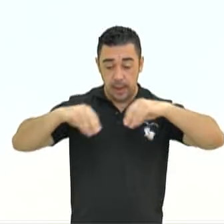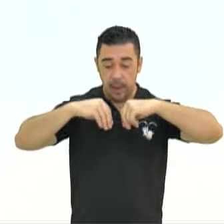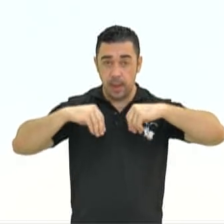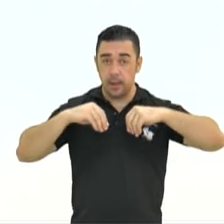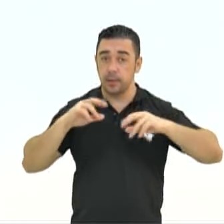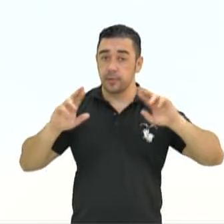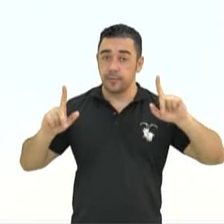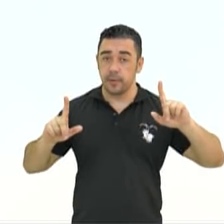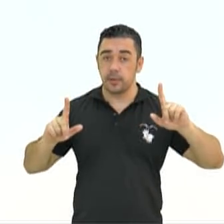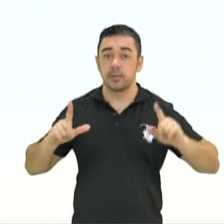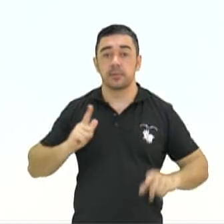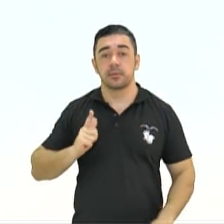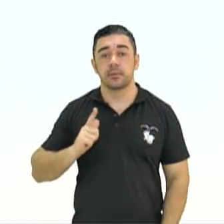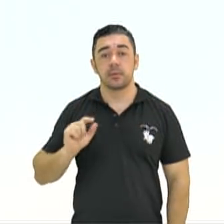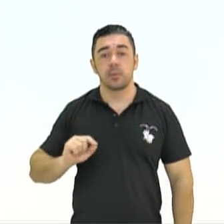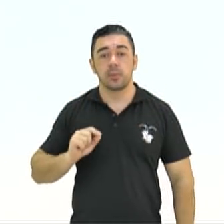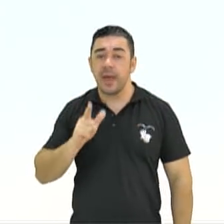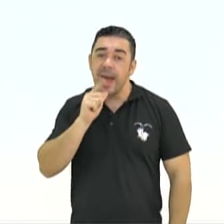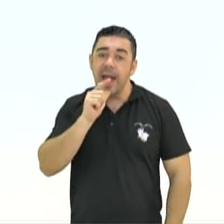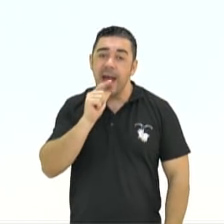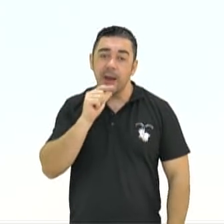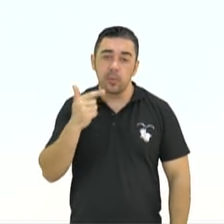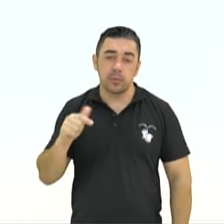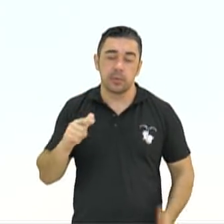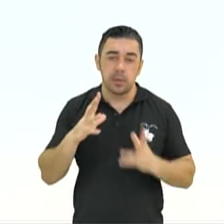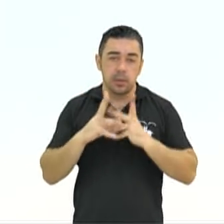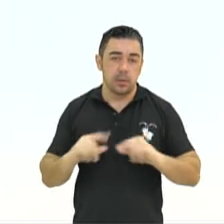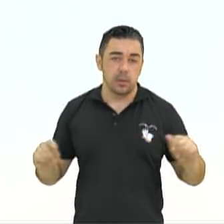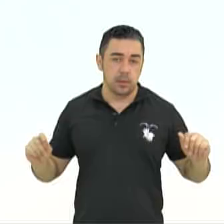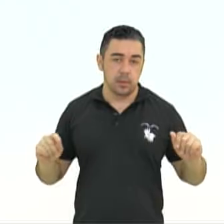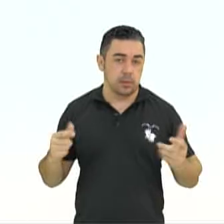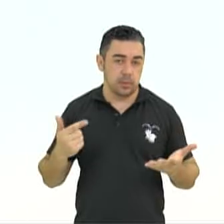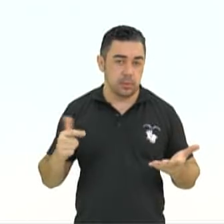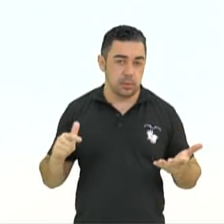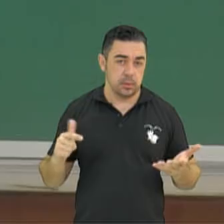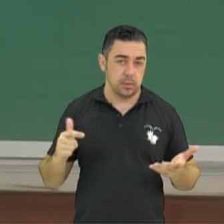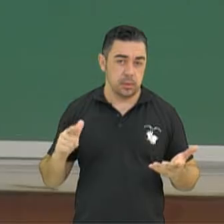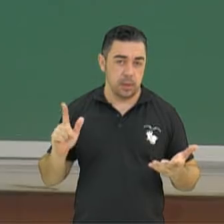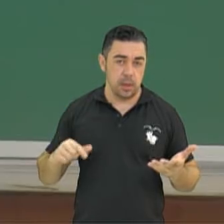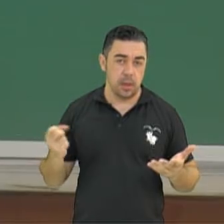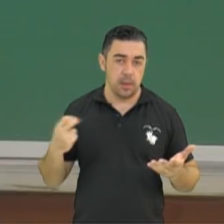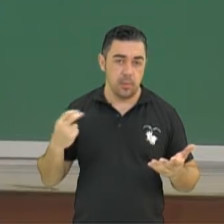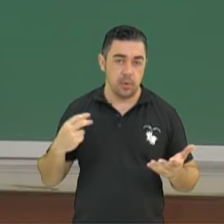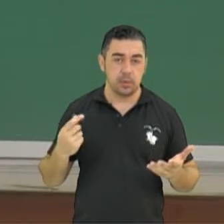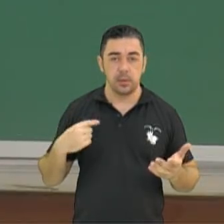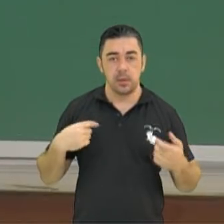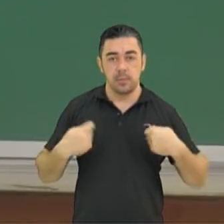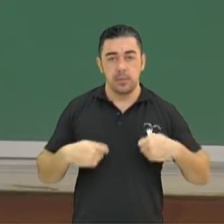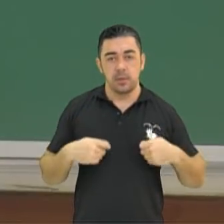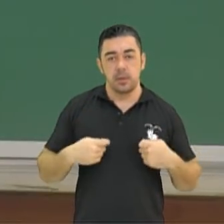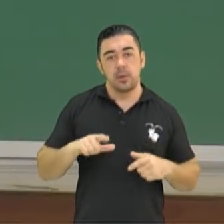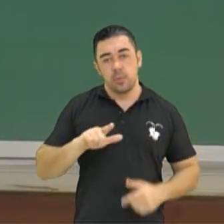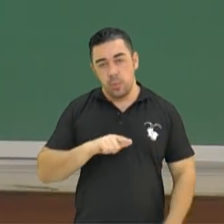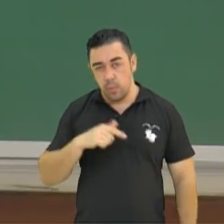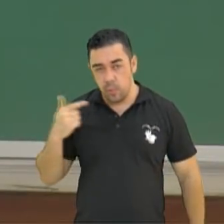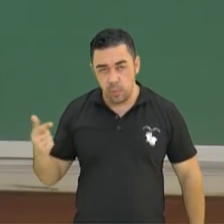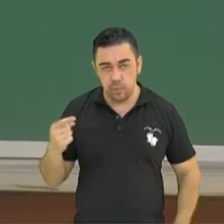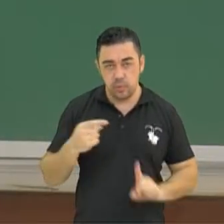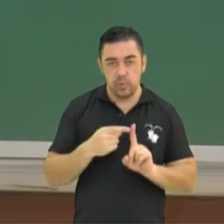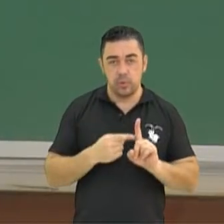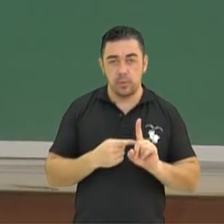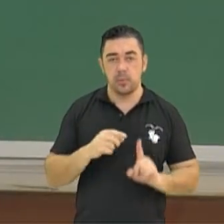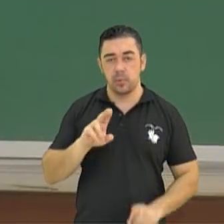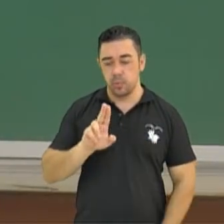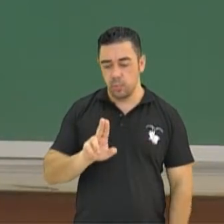fica complicado, ó, porque não tem água para solubilizar essa amônia que é tóxica. Então, ele precisa ter outro tipo,